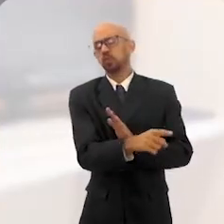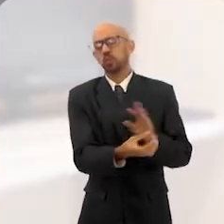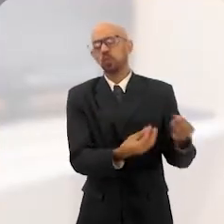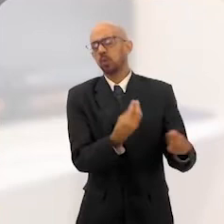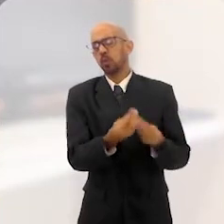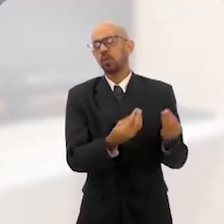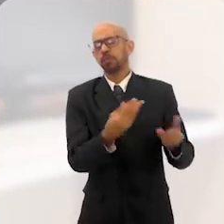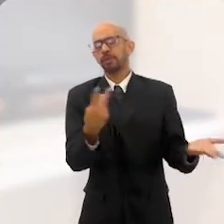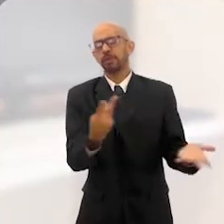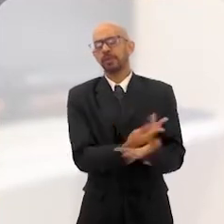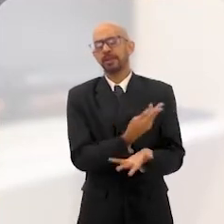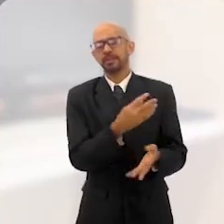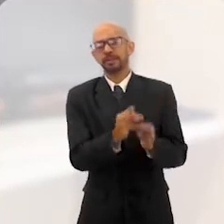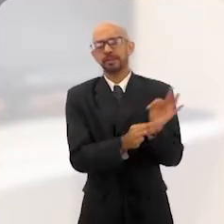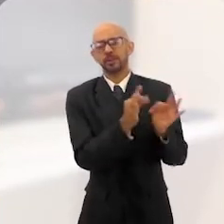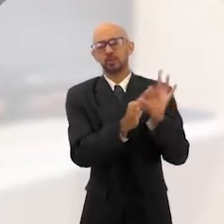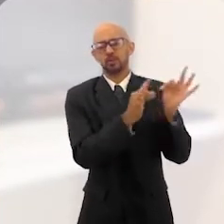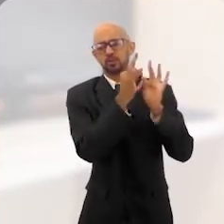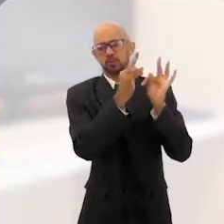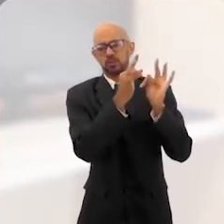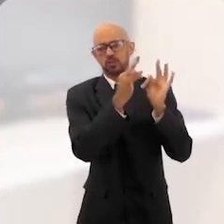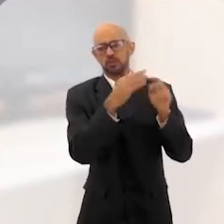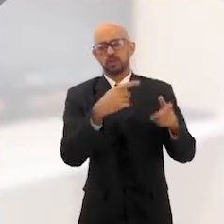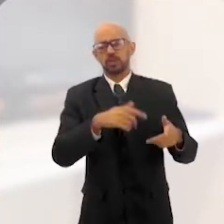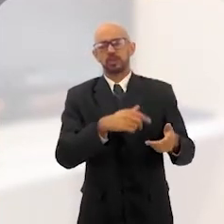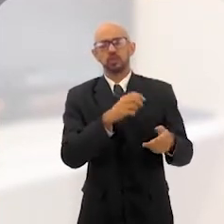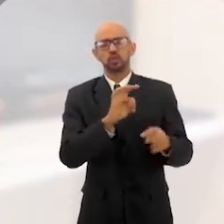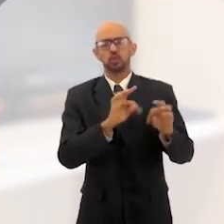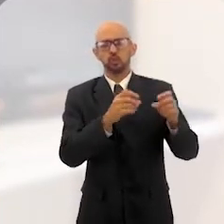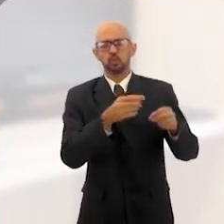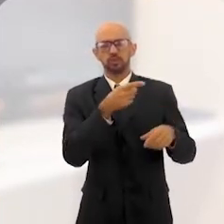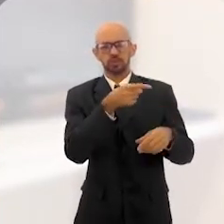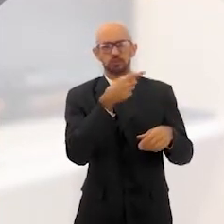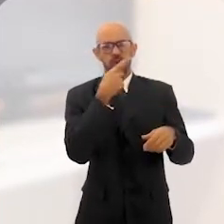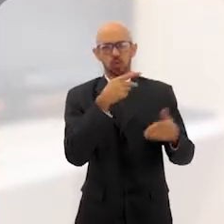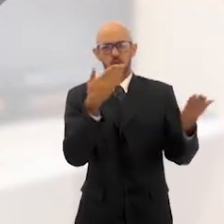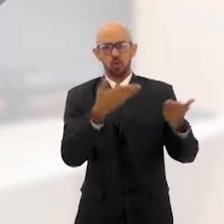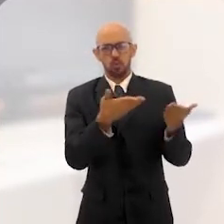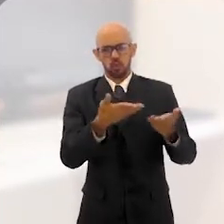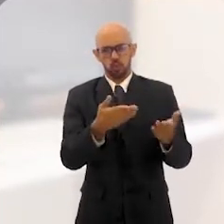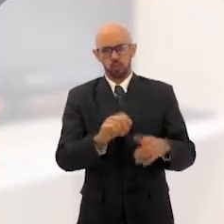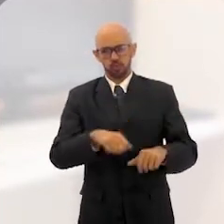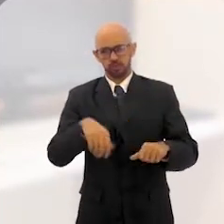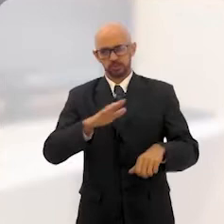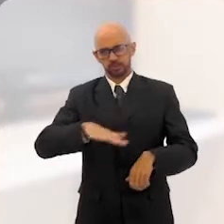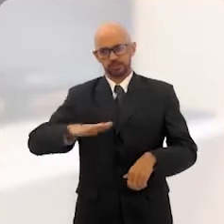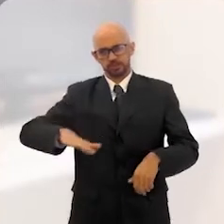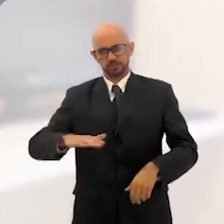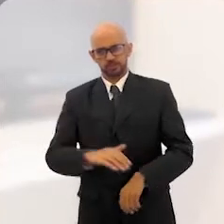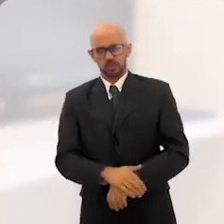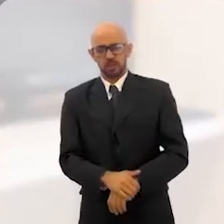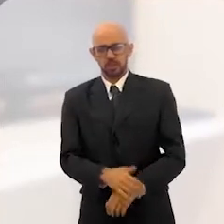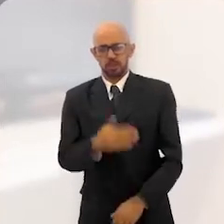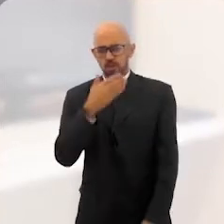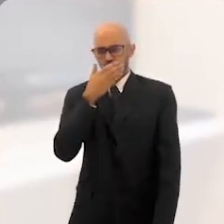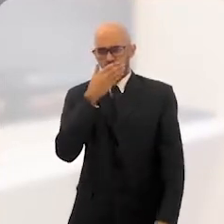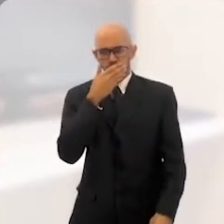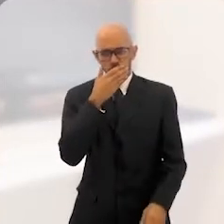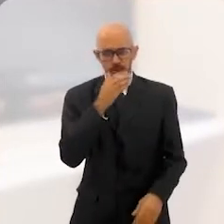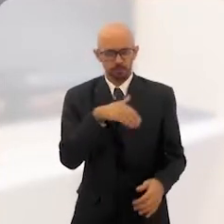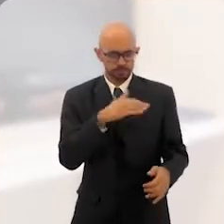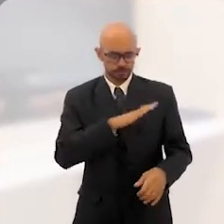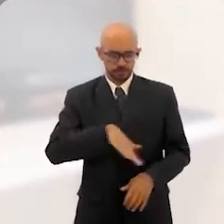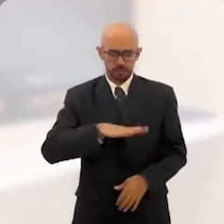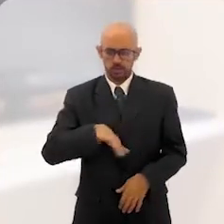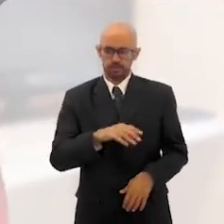fica a tecnologia, essa questão toda que você falou aí, hoje na infância?